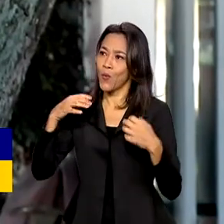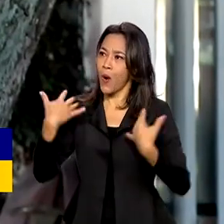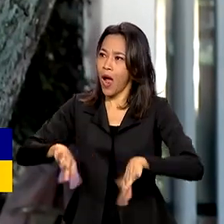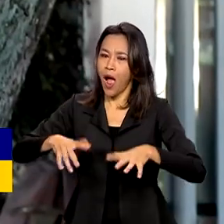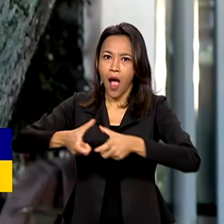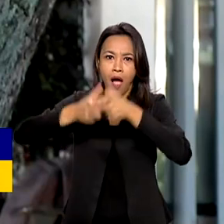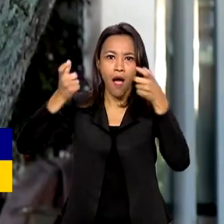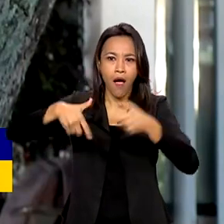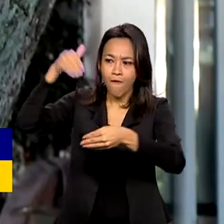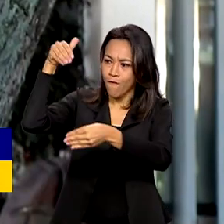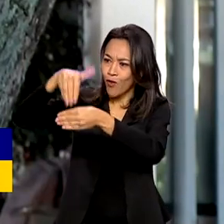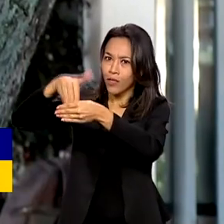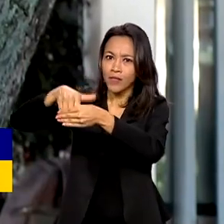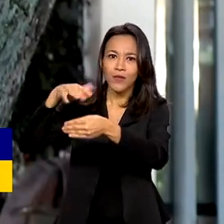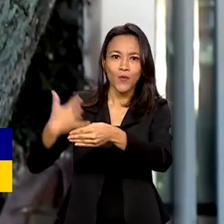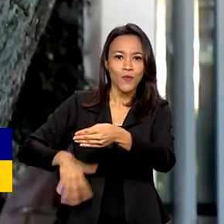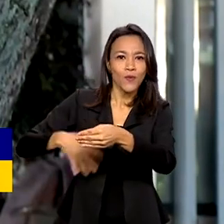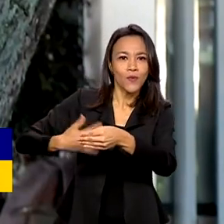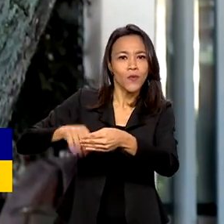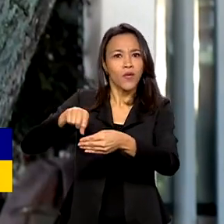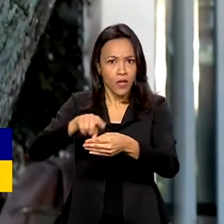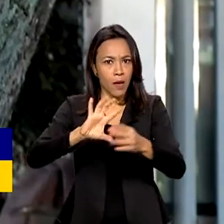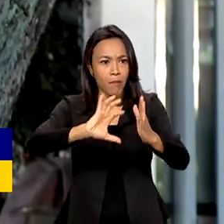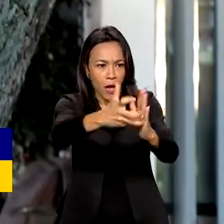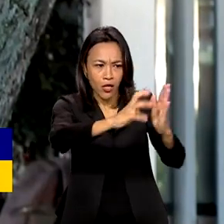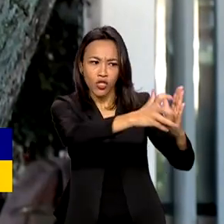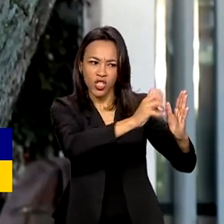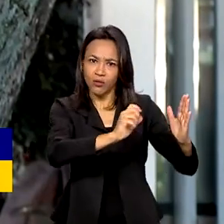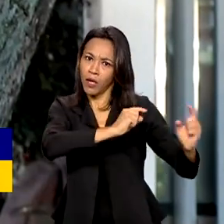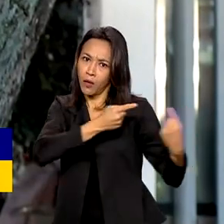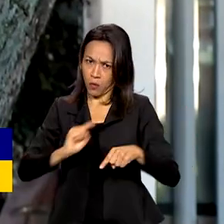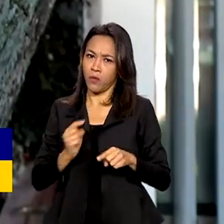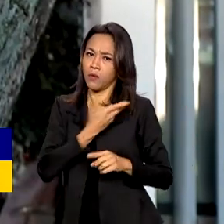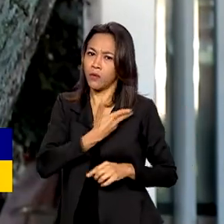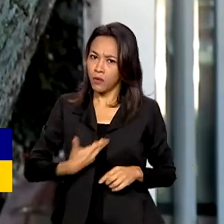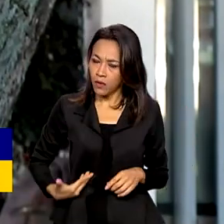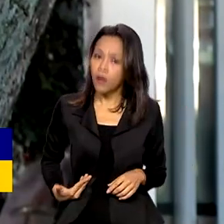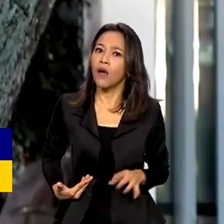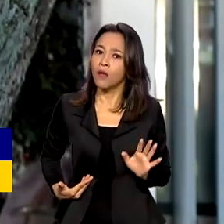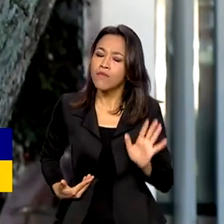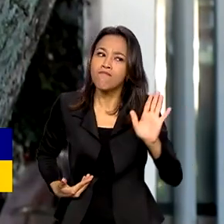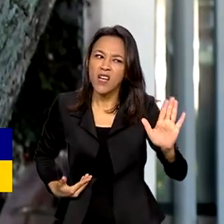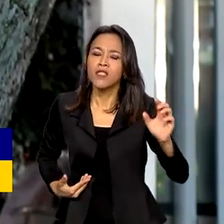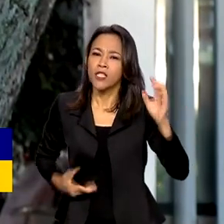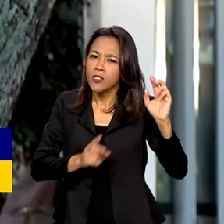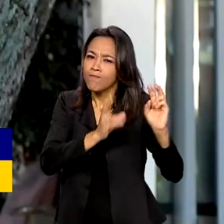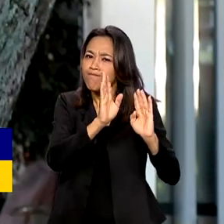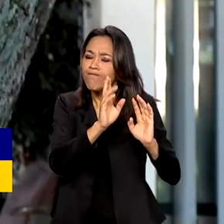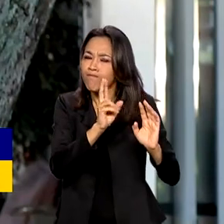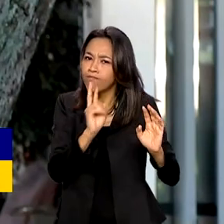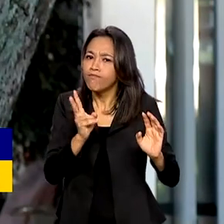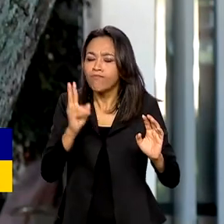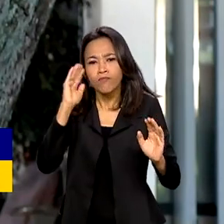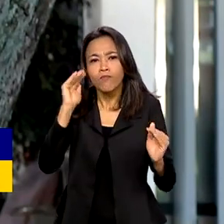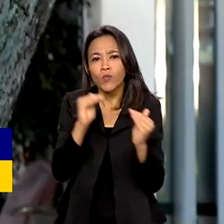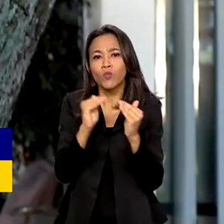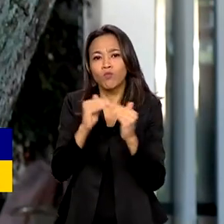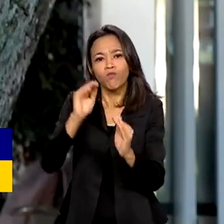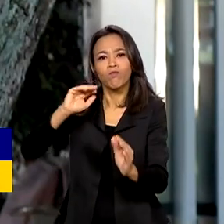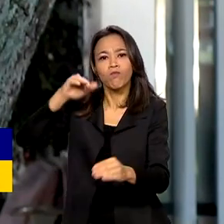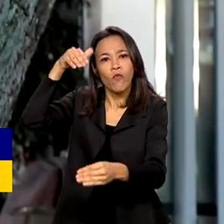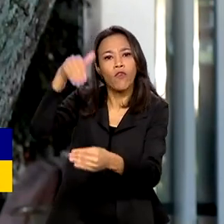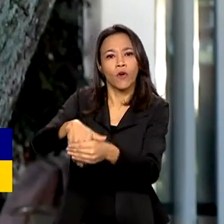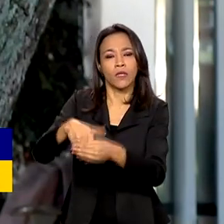um envolvimento de parlamentares que são de partidos que se declaram de oposição mas que tiveram firmes na aprovação da fama tributária